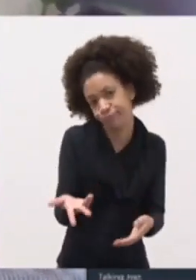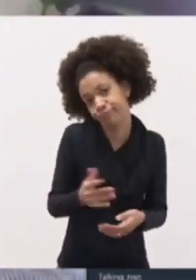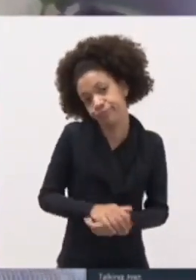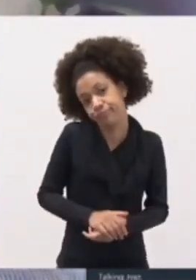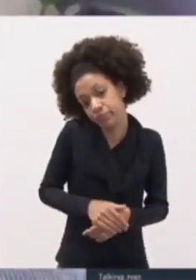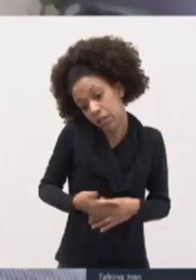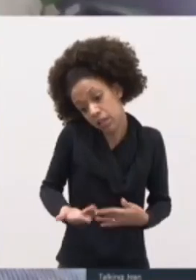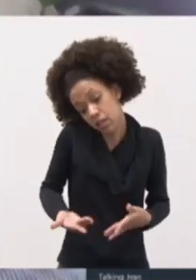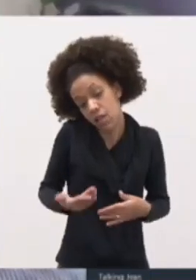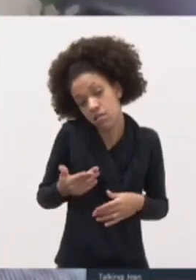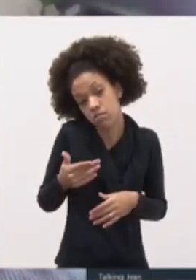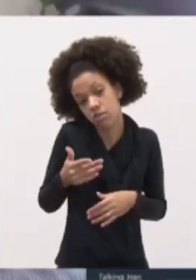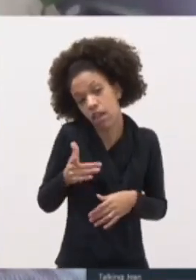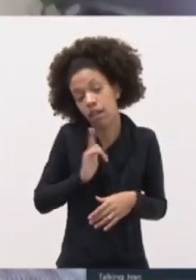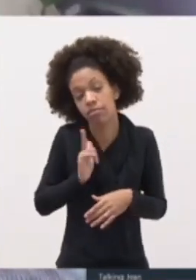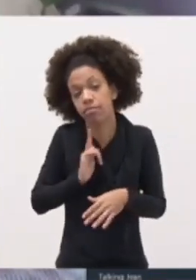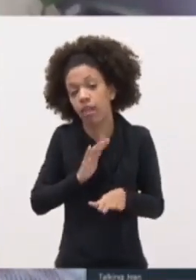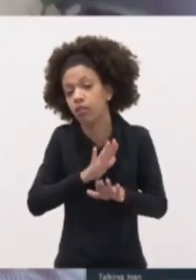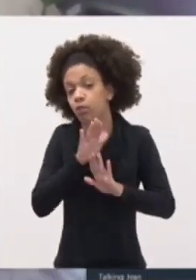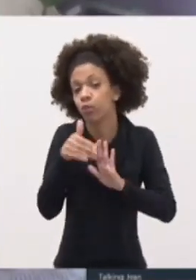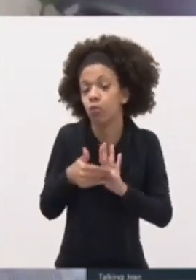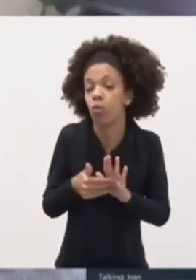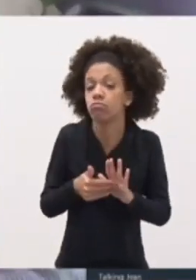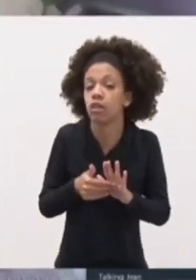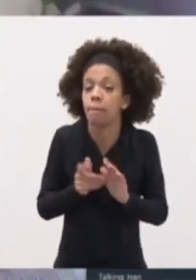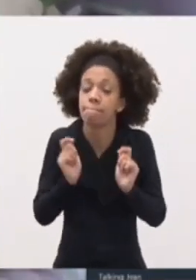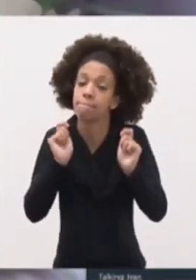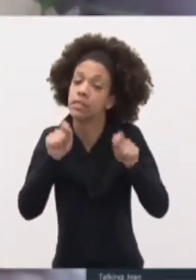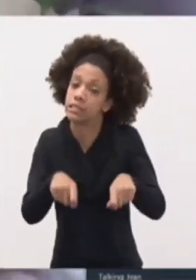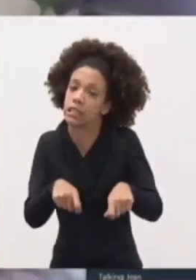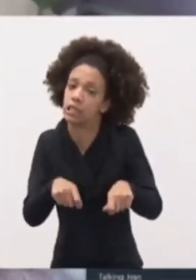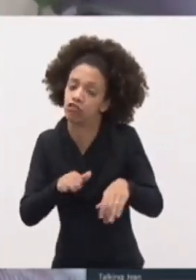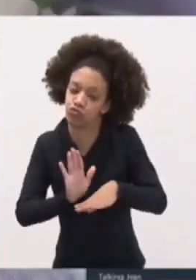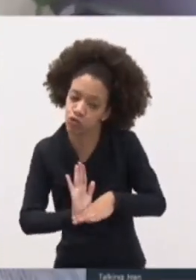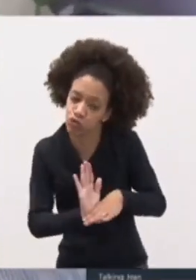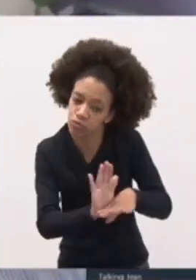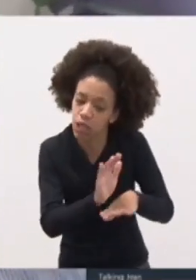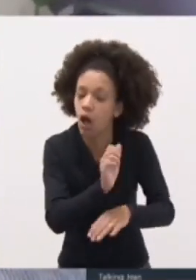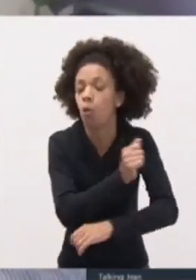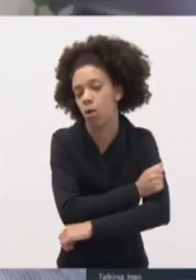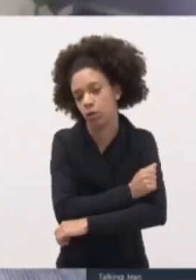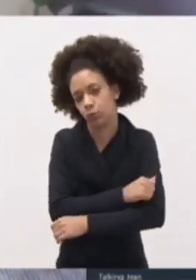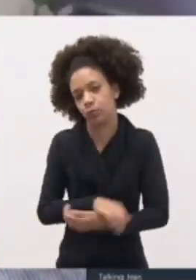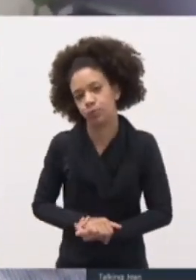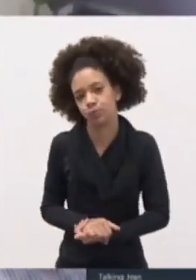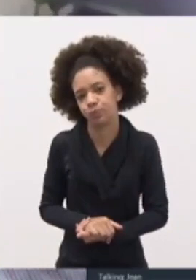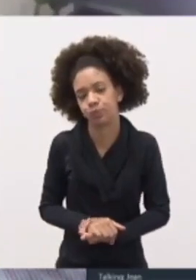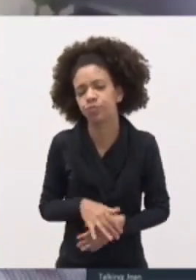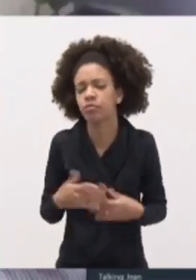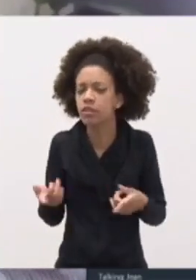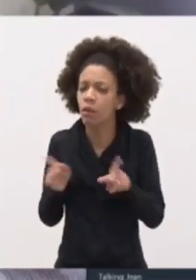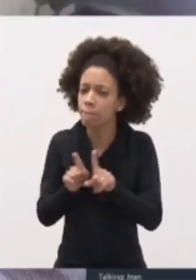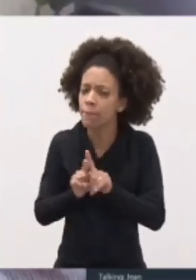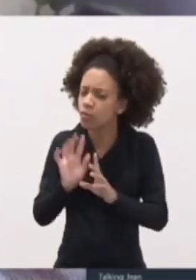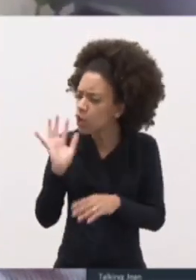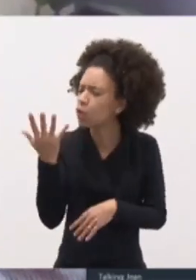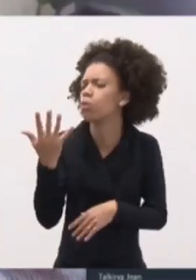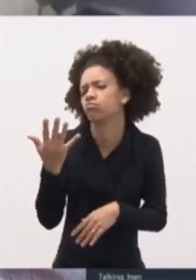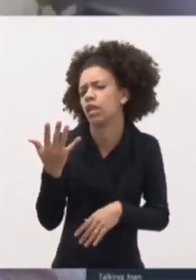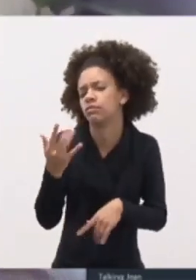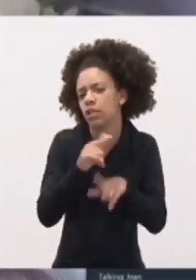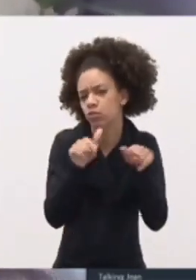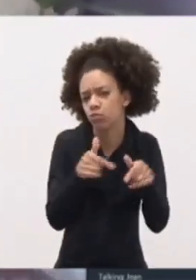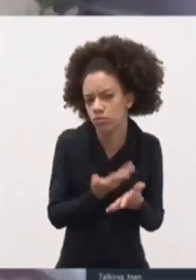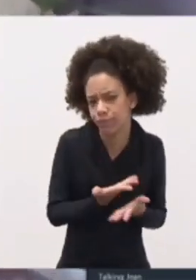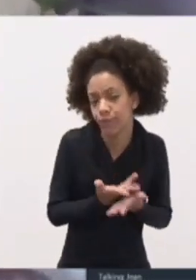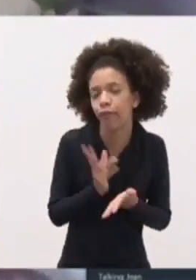enfim, tem toda essa possibilidade de ajudar seu aluno, né? E também o que acontece muito em sala de aula, né? Tem